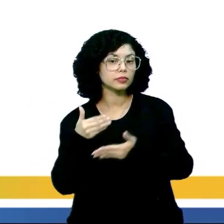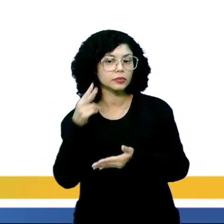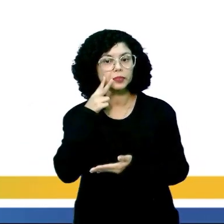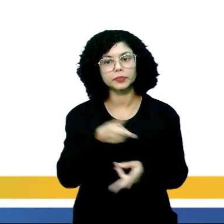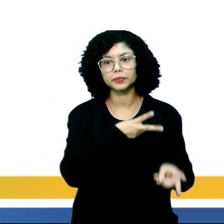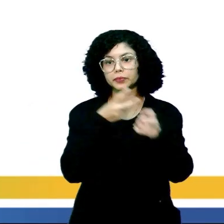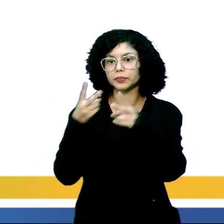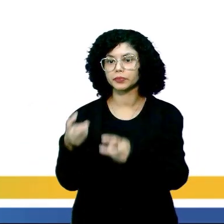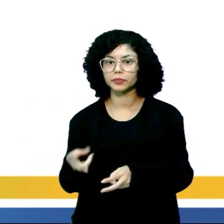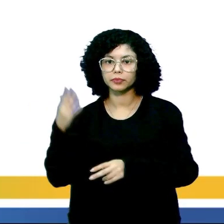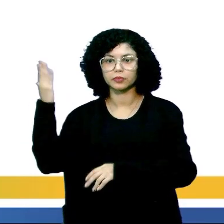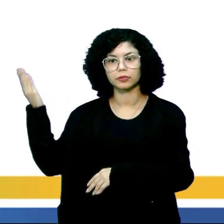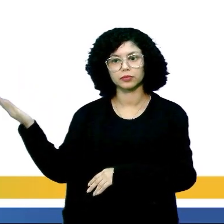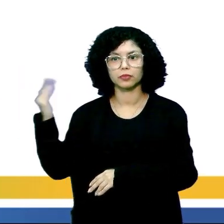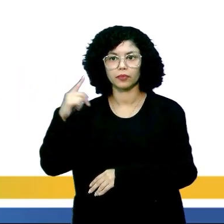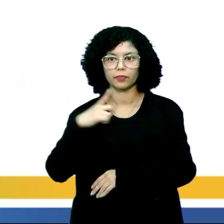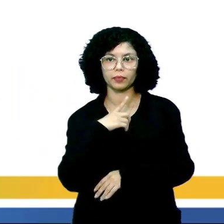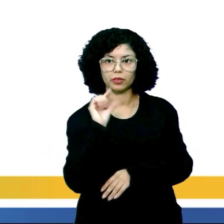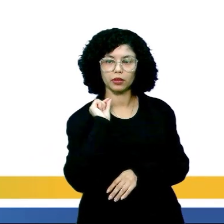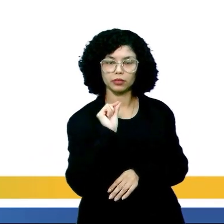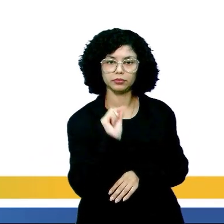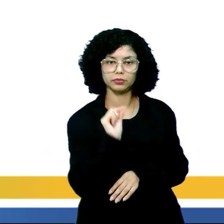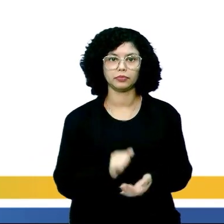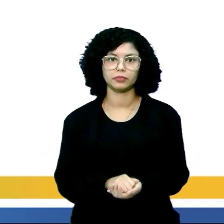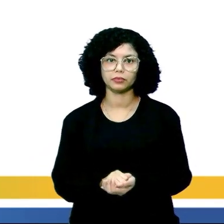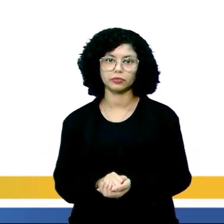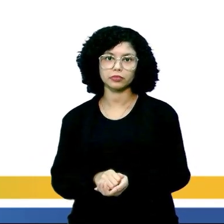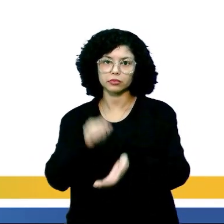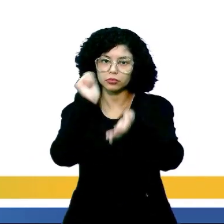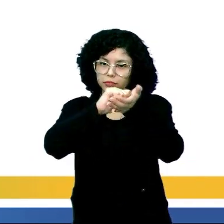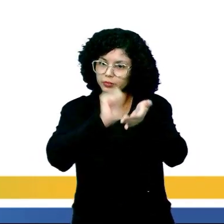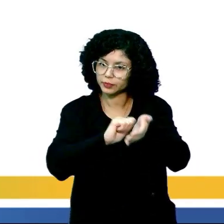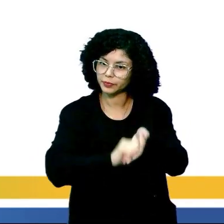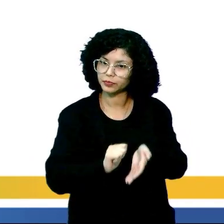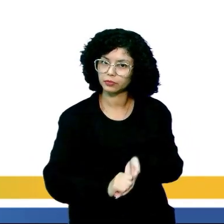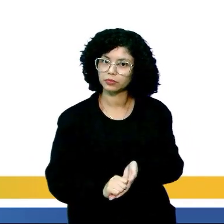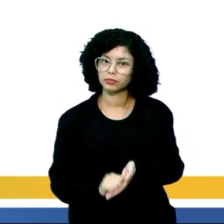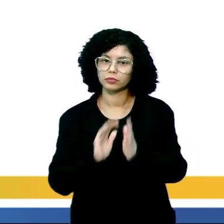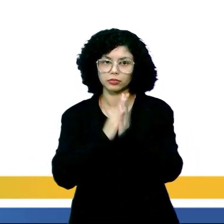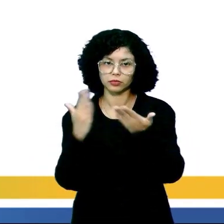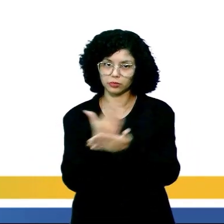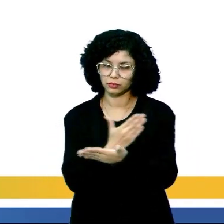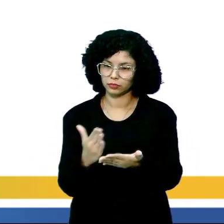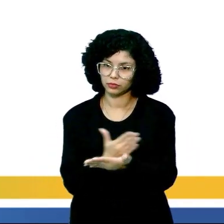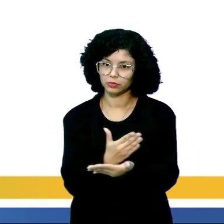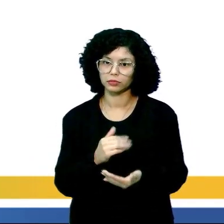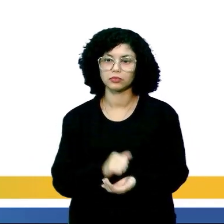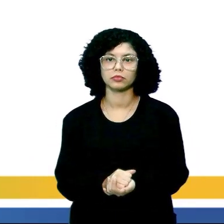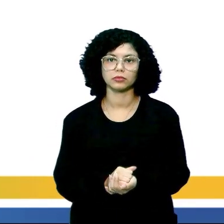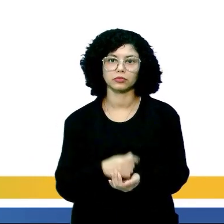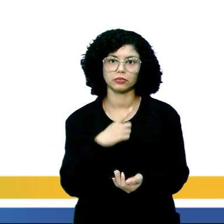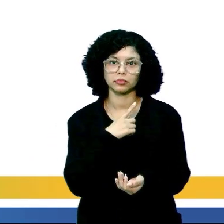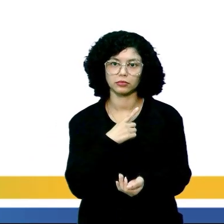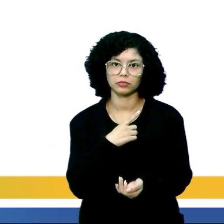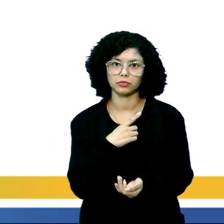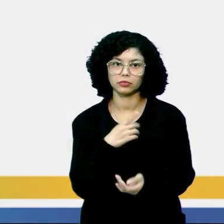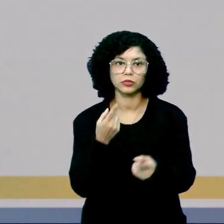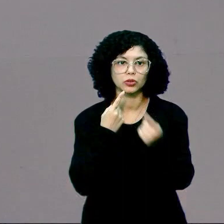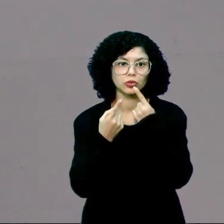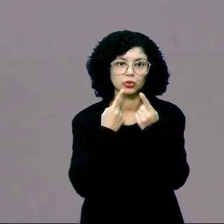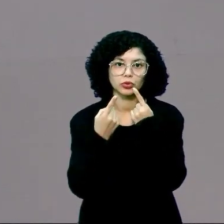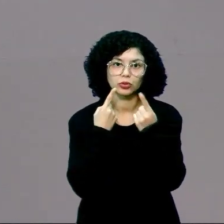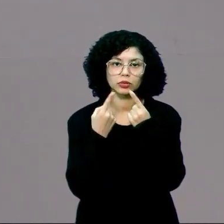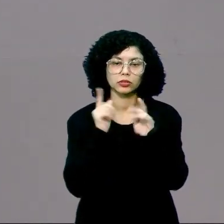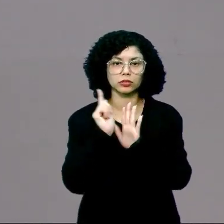galera, observe aí, né, que nós temos a transcrição no livro de vocês, tem até o diálogo, né,